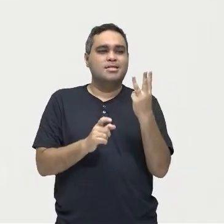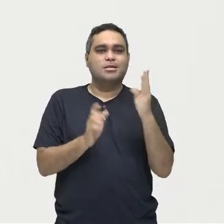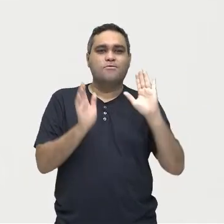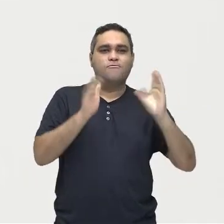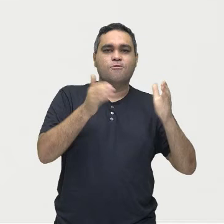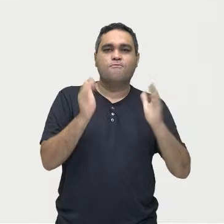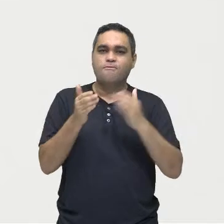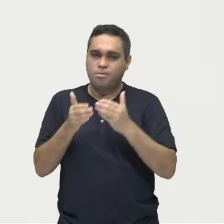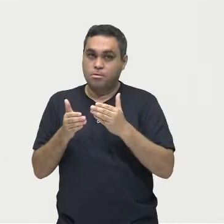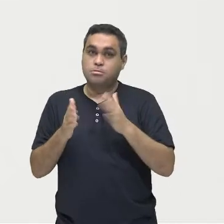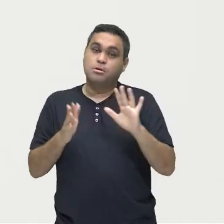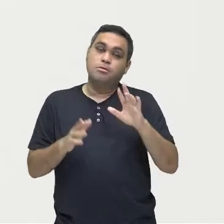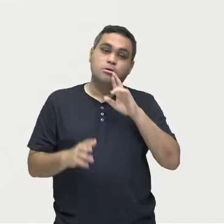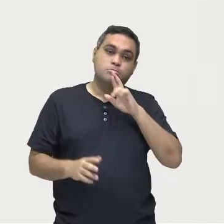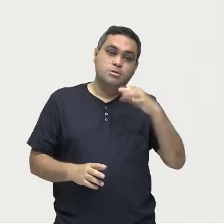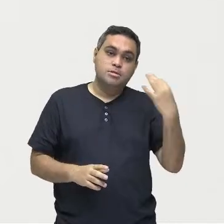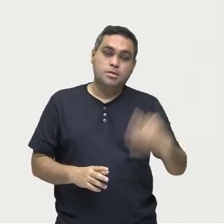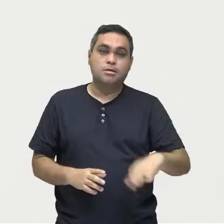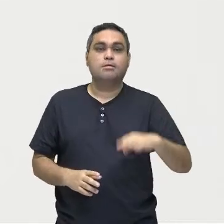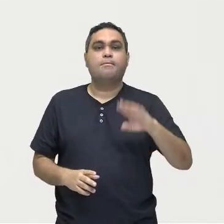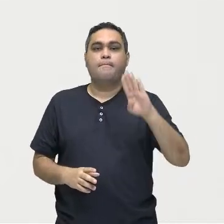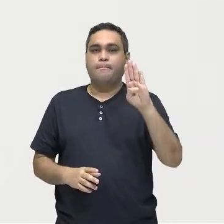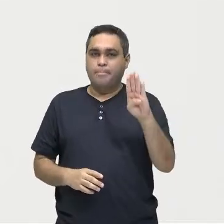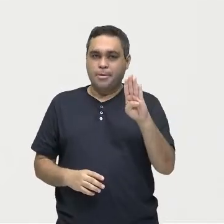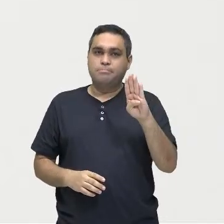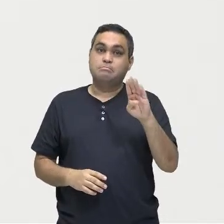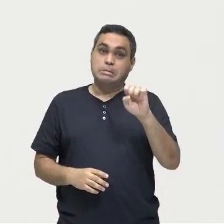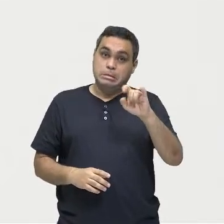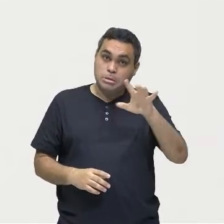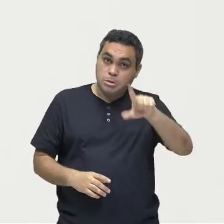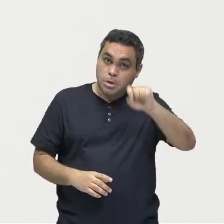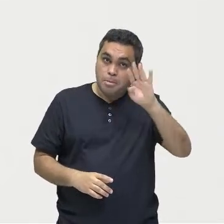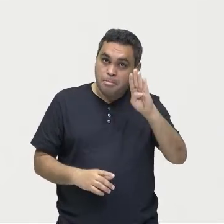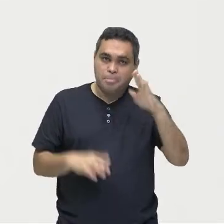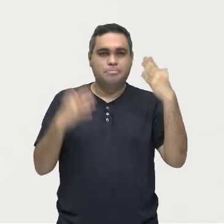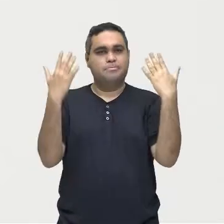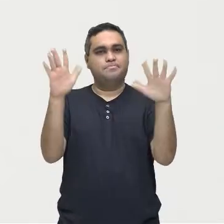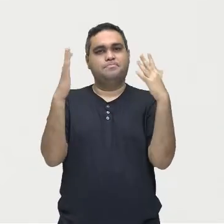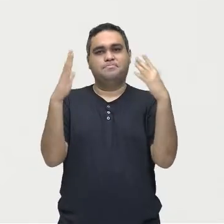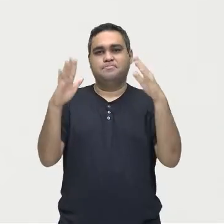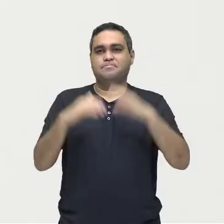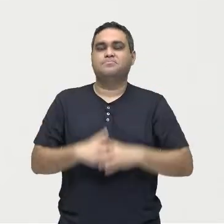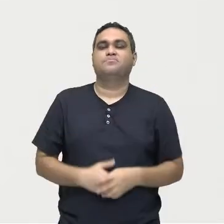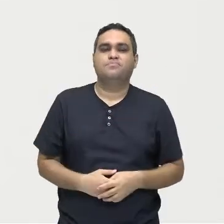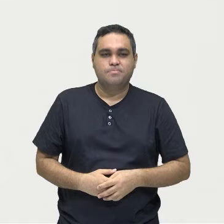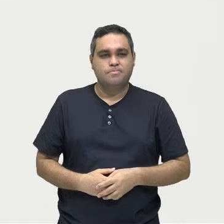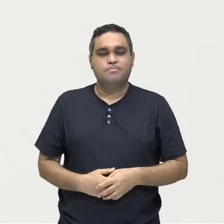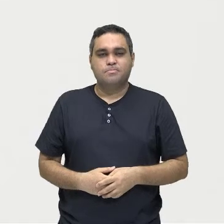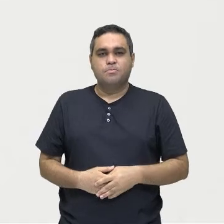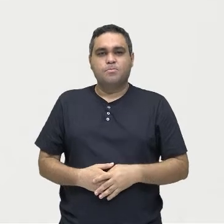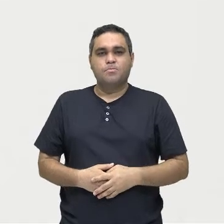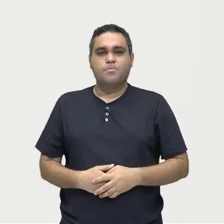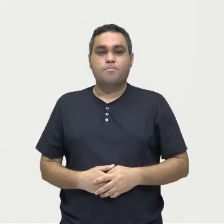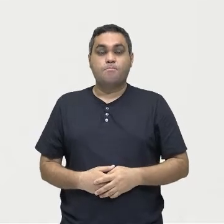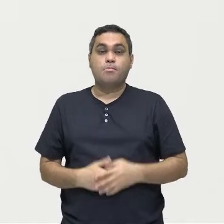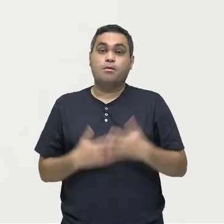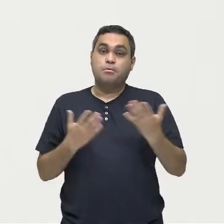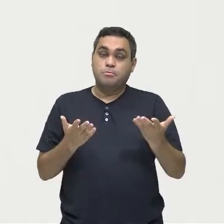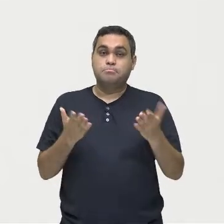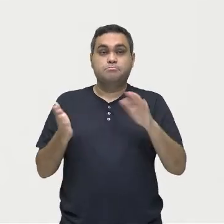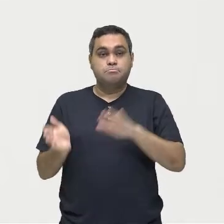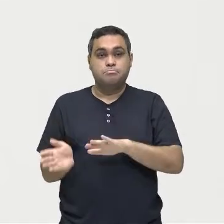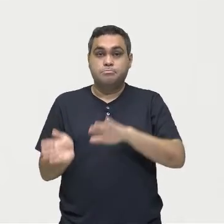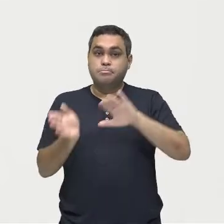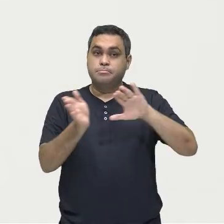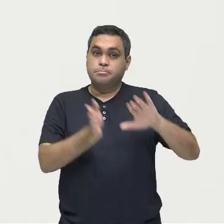a letra B. Então quem marcou a letra B acertou. Muito bem. Então a gente segue aí